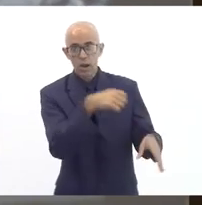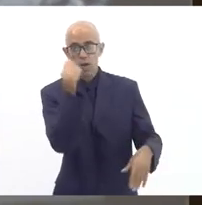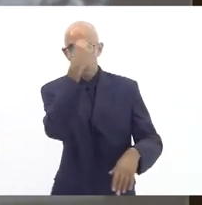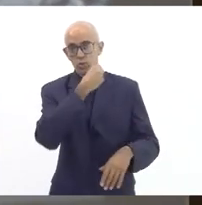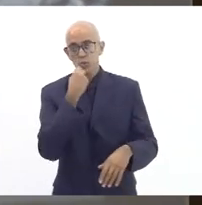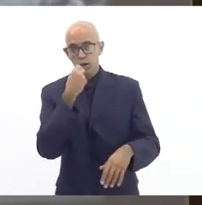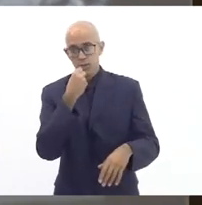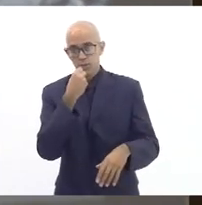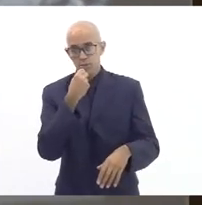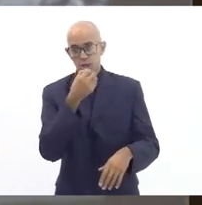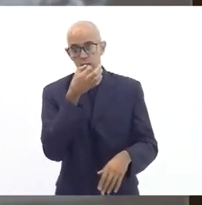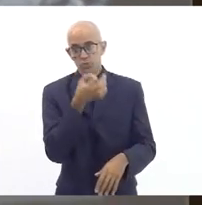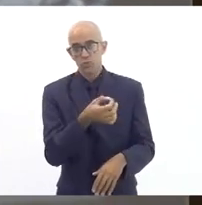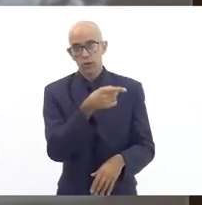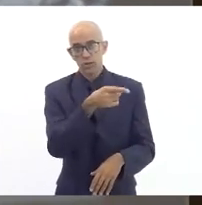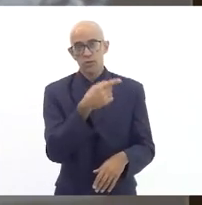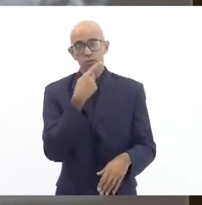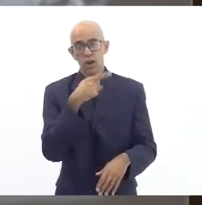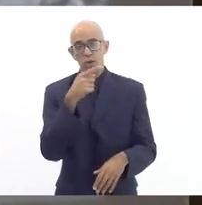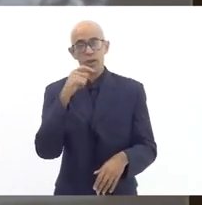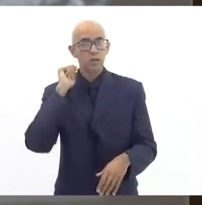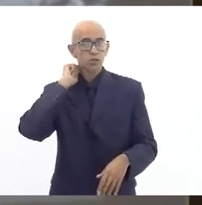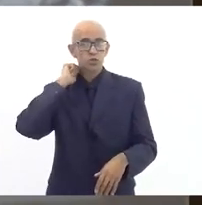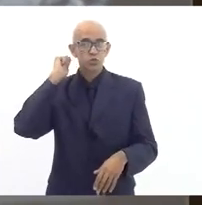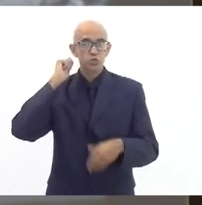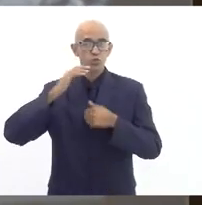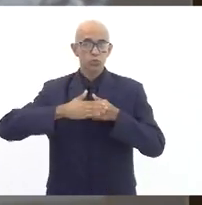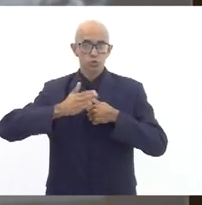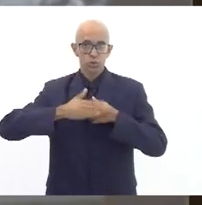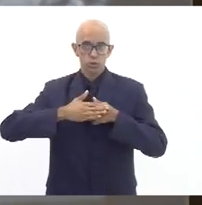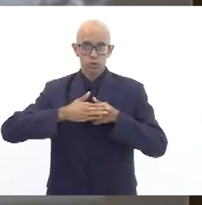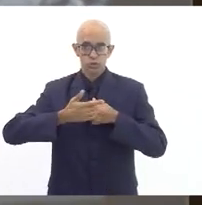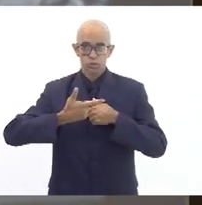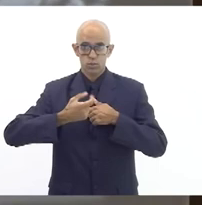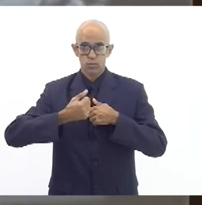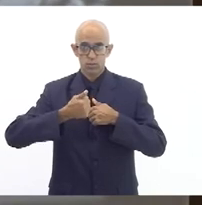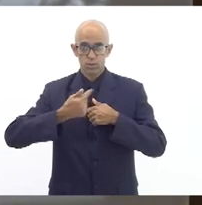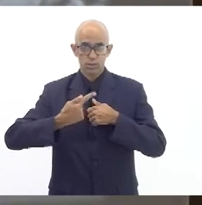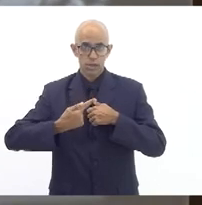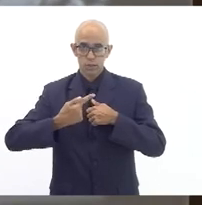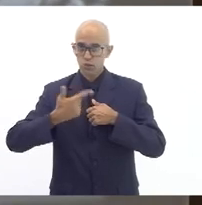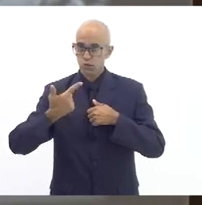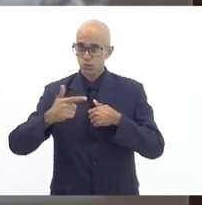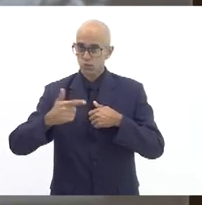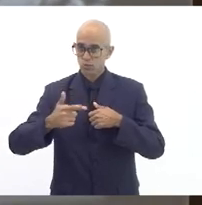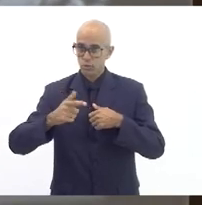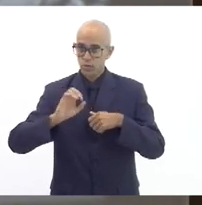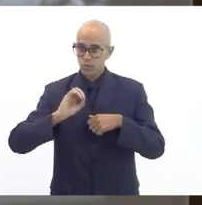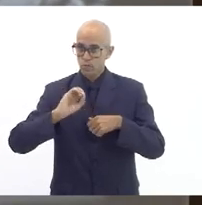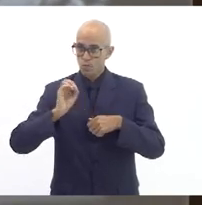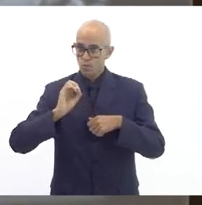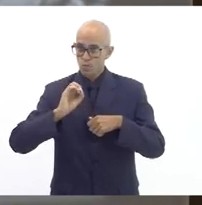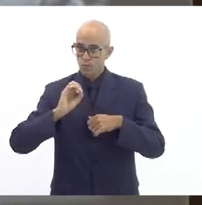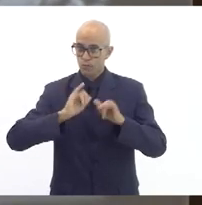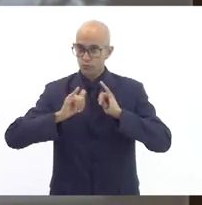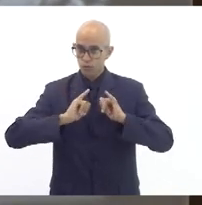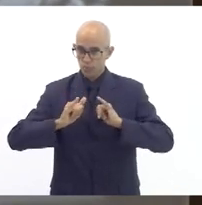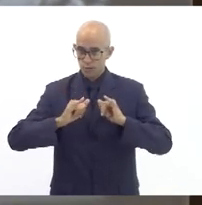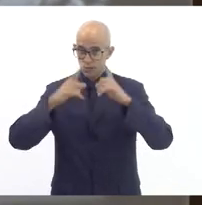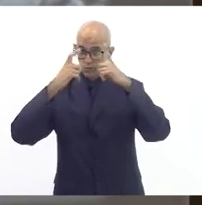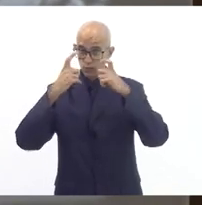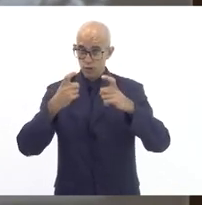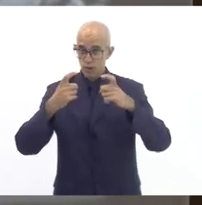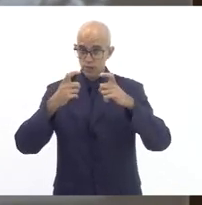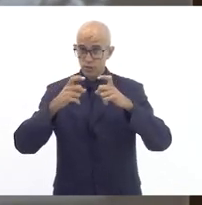Supervia foi que havia sido suicídio. Em 2017, não tinha nenhum dado sobre ocorrência violenta nos trens. Eu, junto